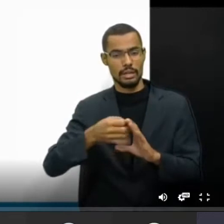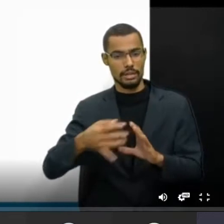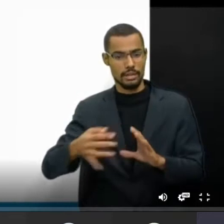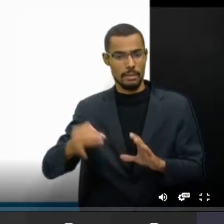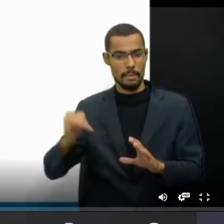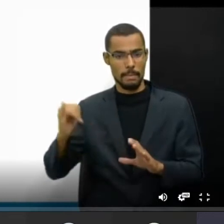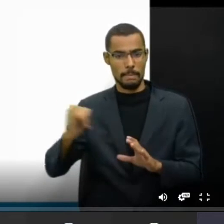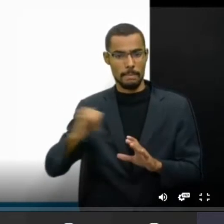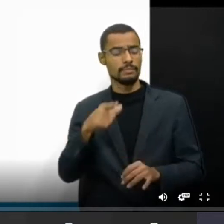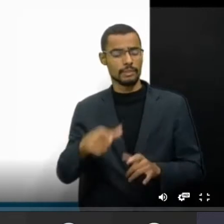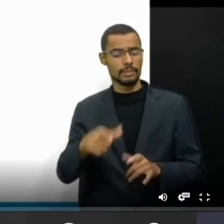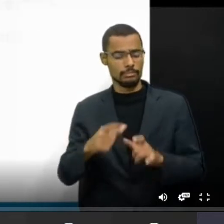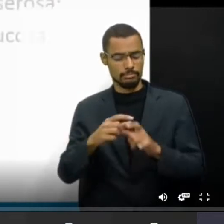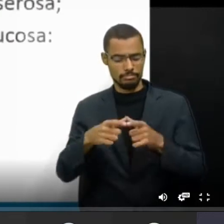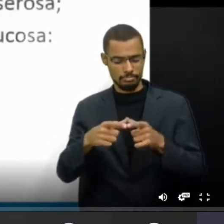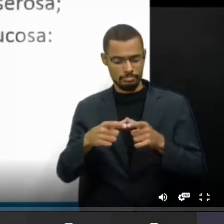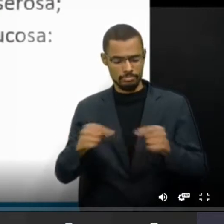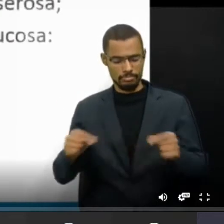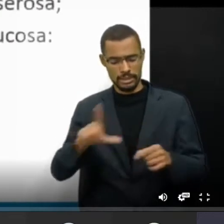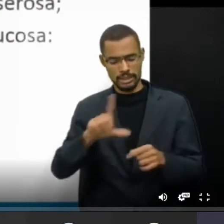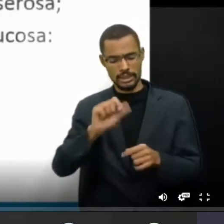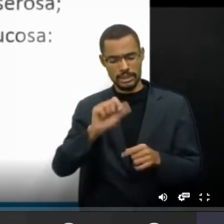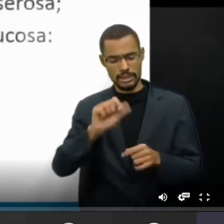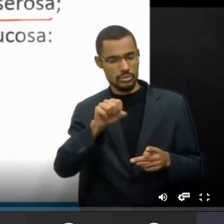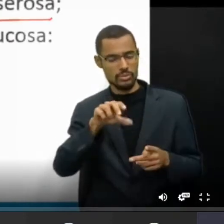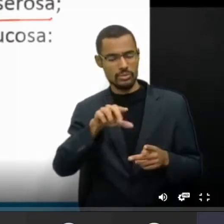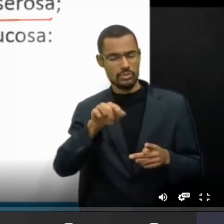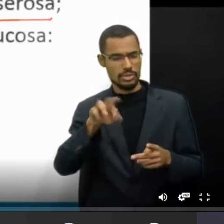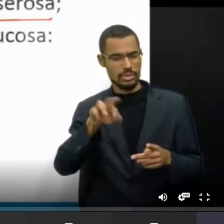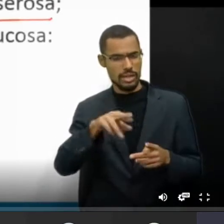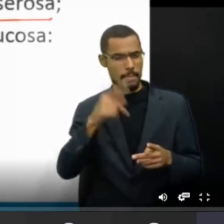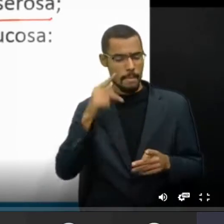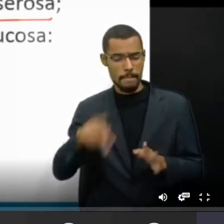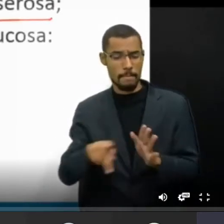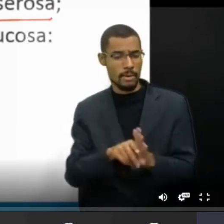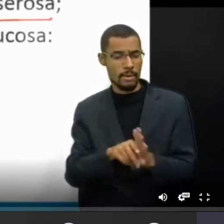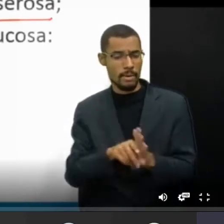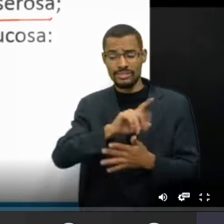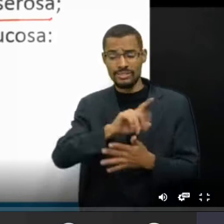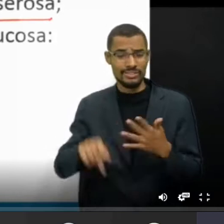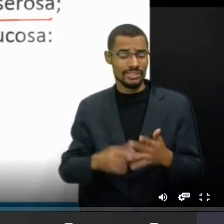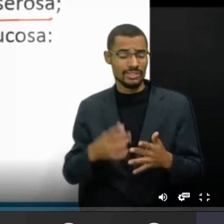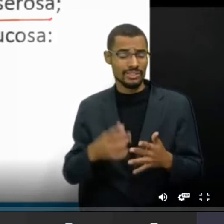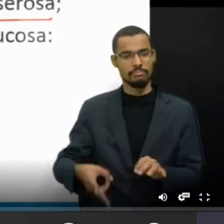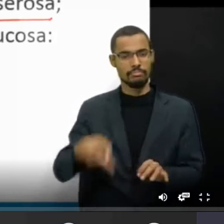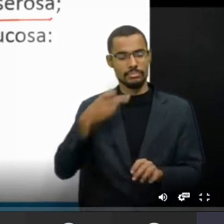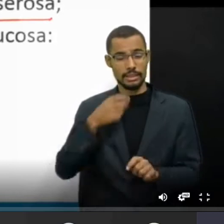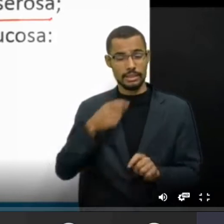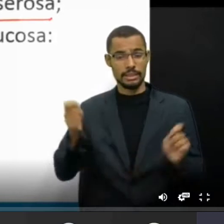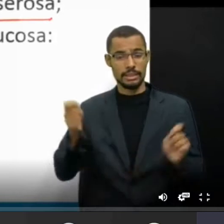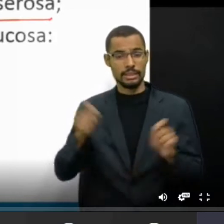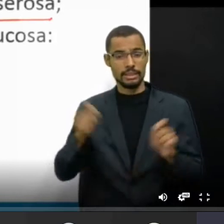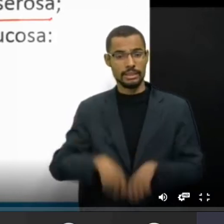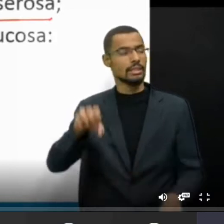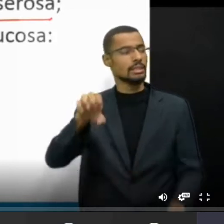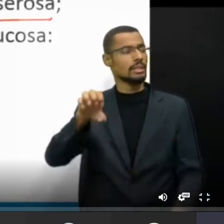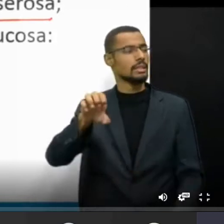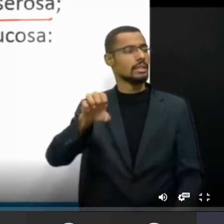ácidas e definir. Então, nessa lâmina, nós temos diferentes fibras musculares constituindo a lâmina